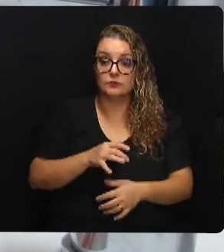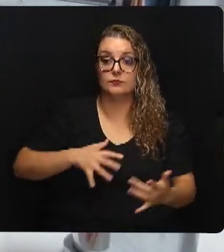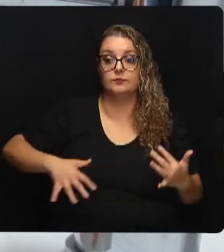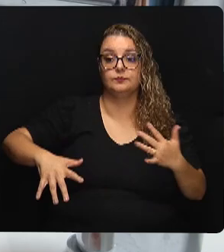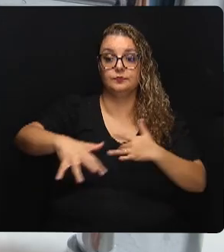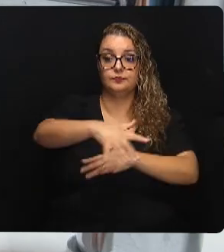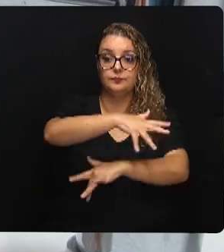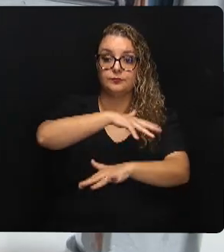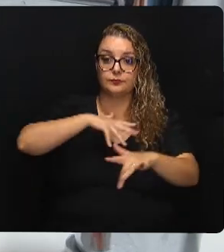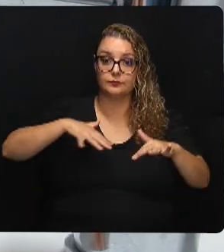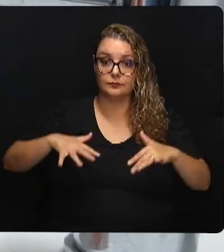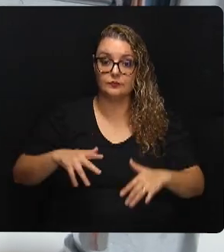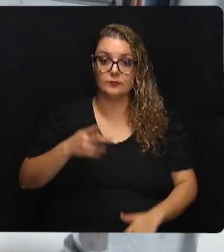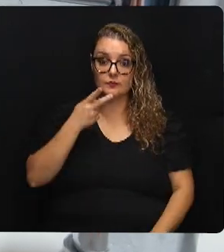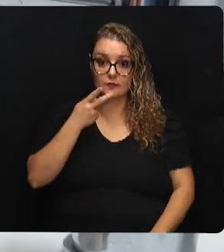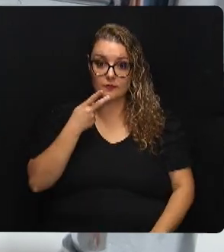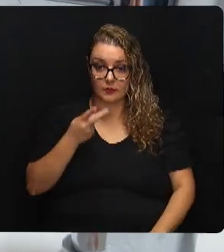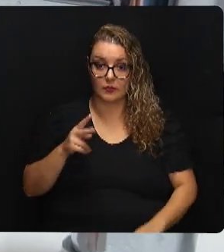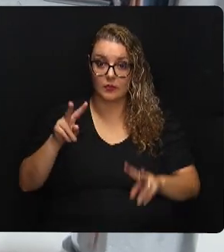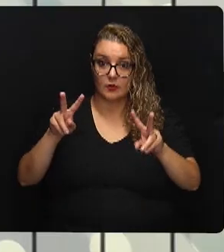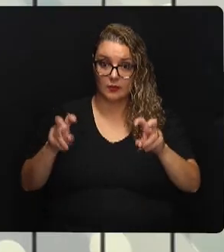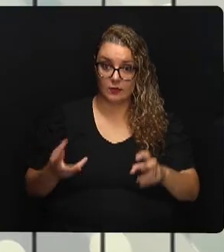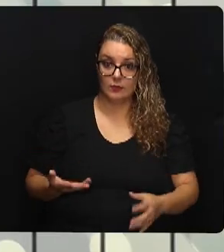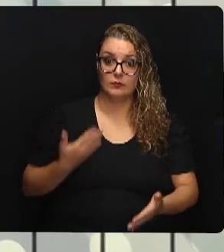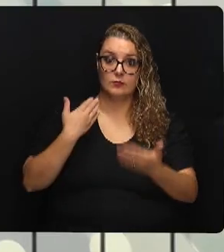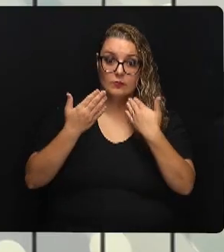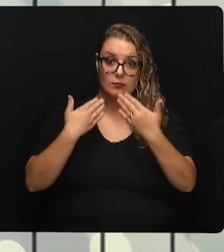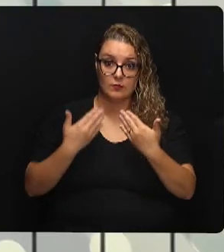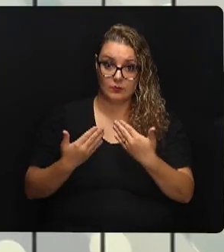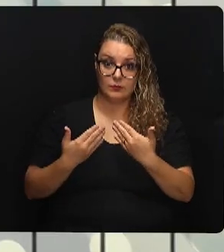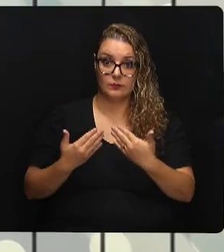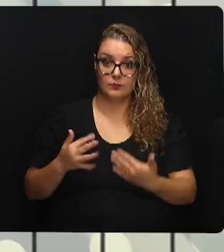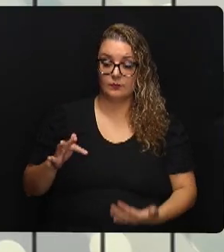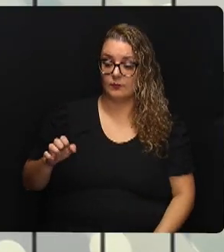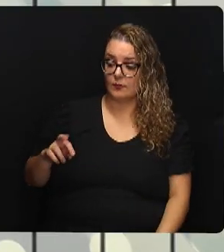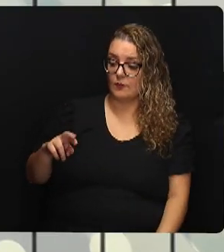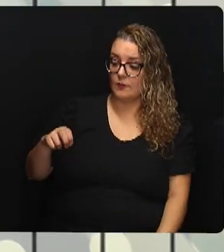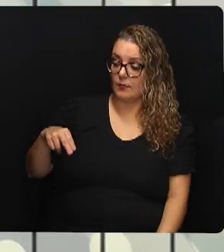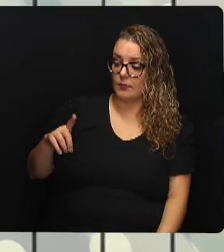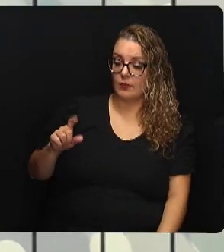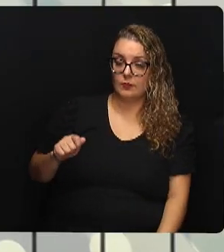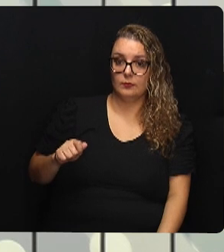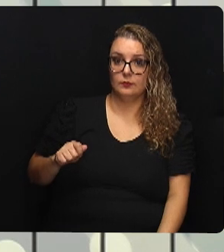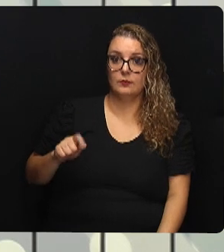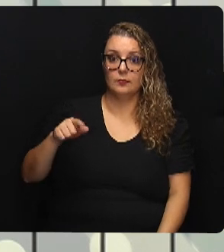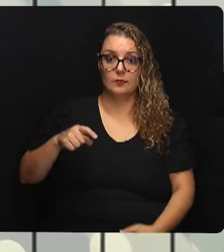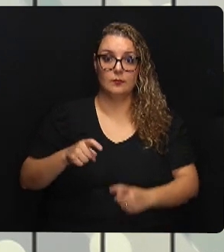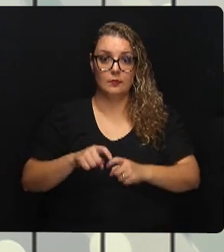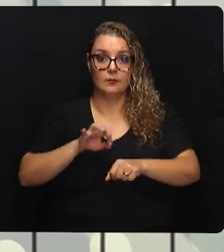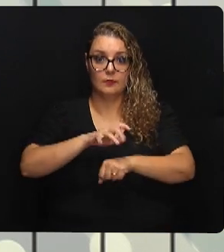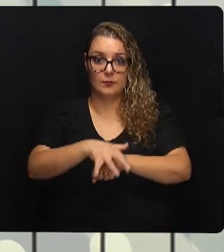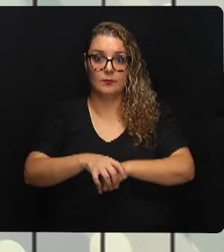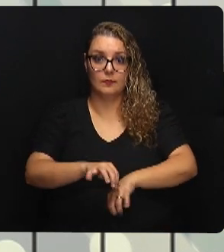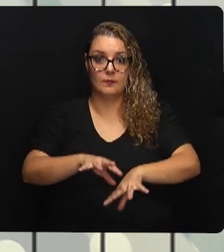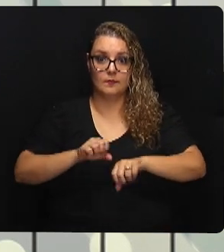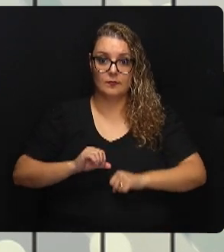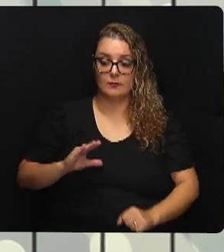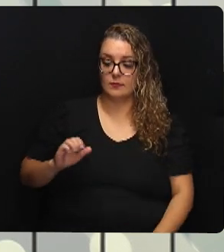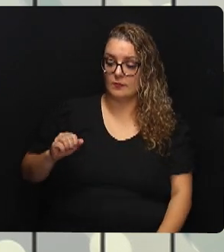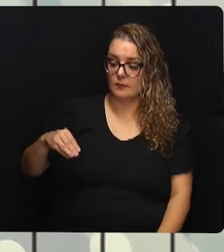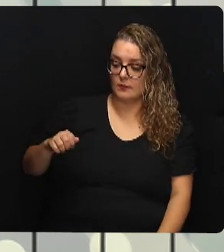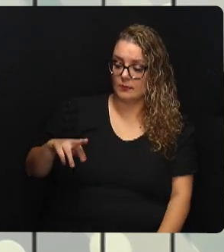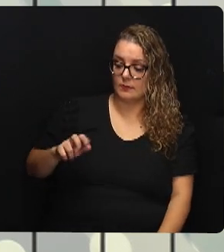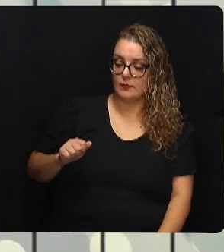é o vírus em circulação. E para falar sobre esse assunto, eu converso com a Fernanda Rick, infectologista